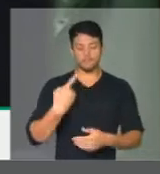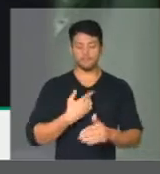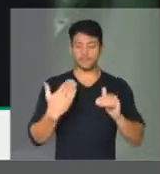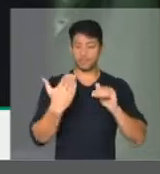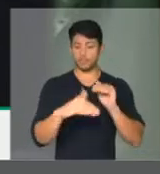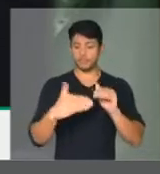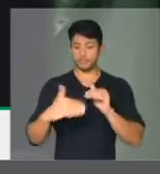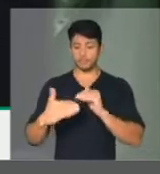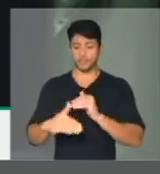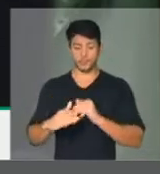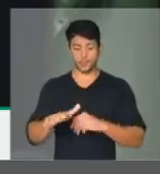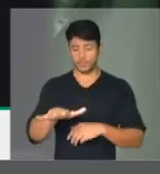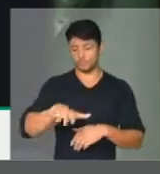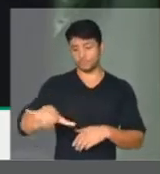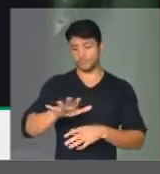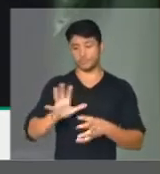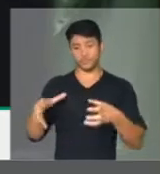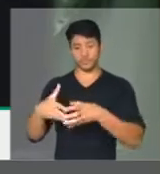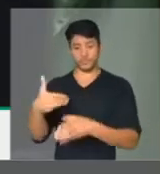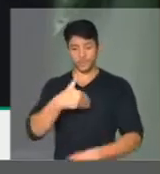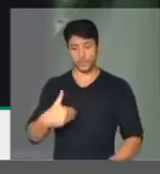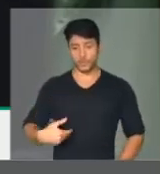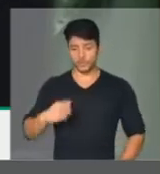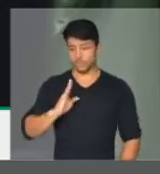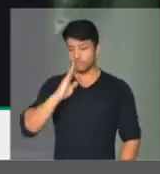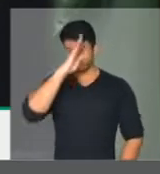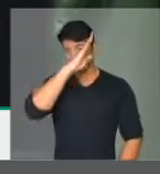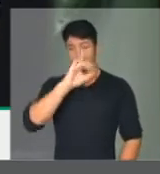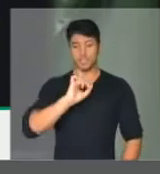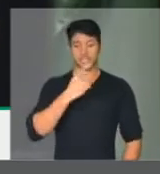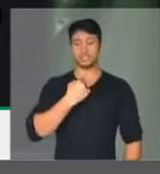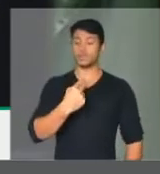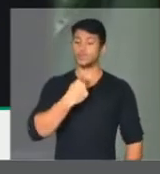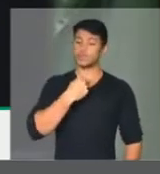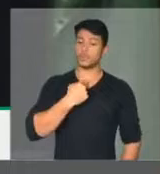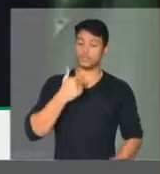eleito para que nada dê certo, nem muito menos agir na linha